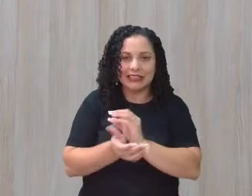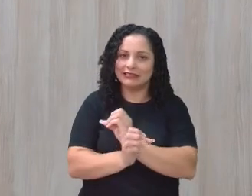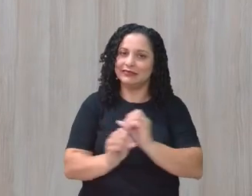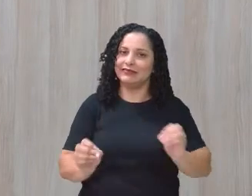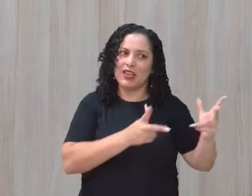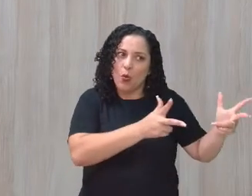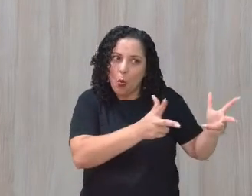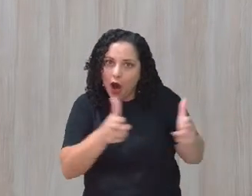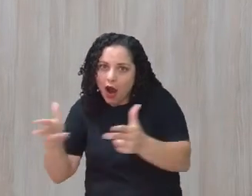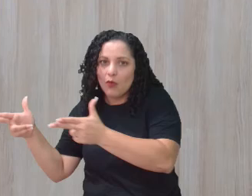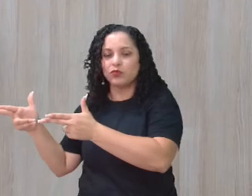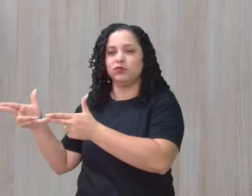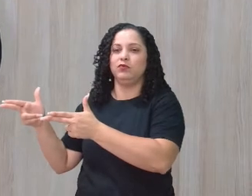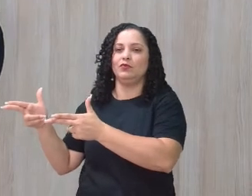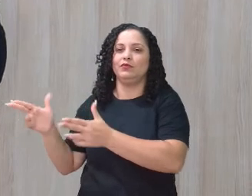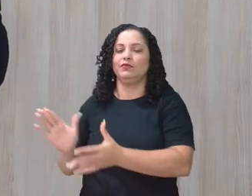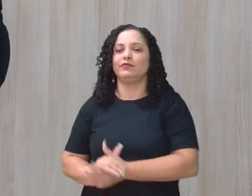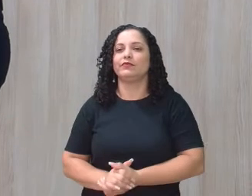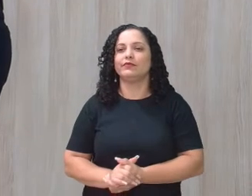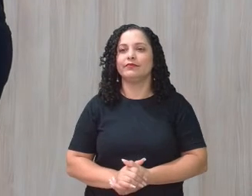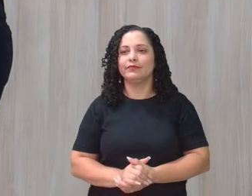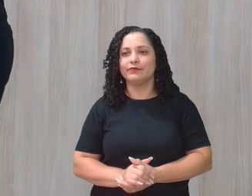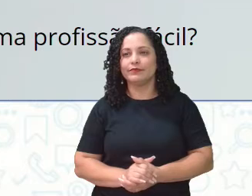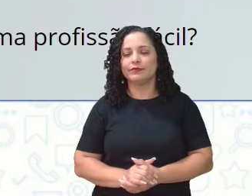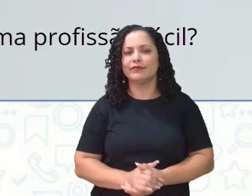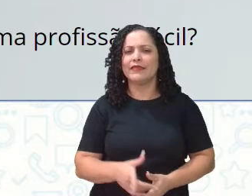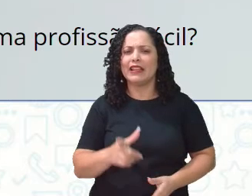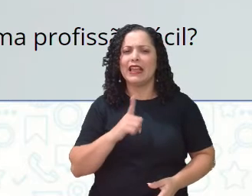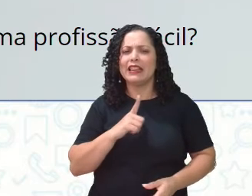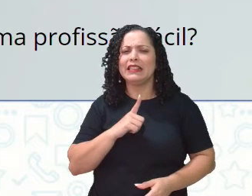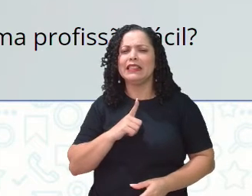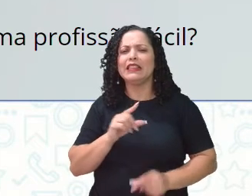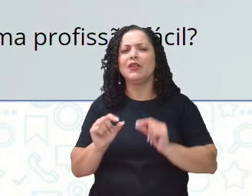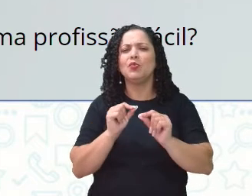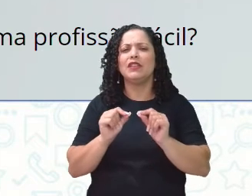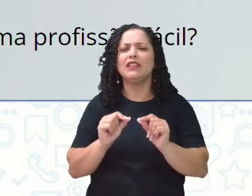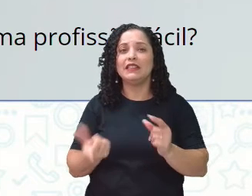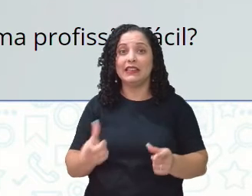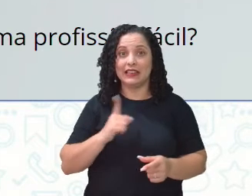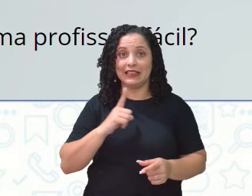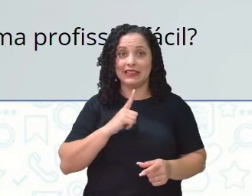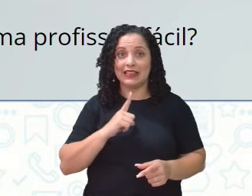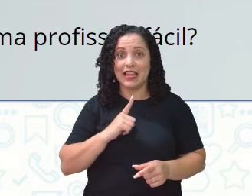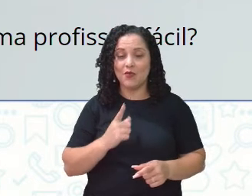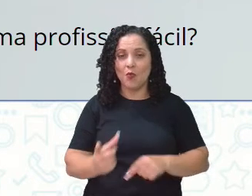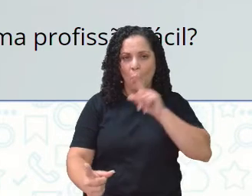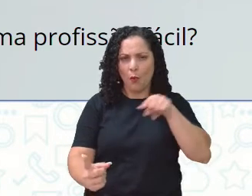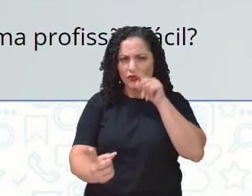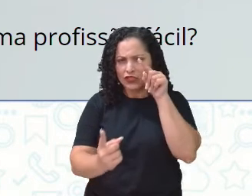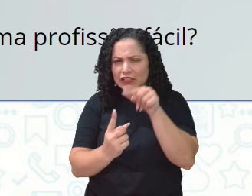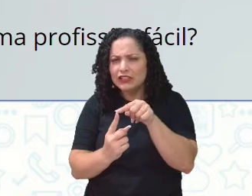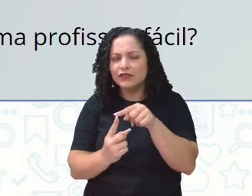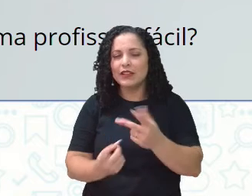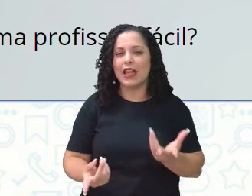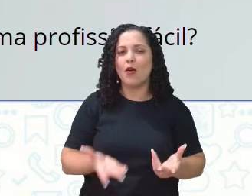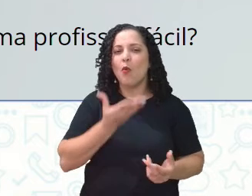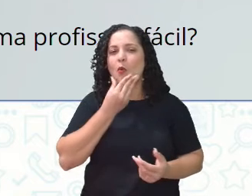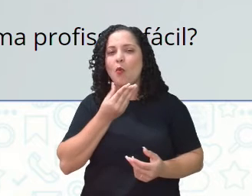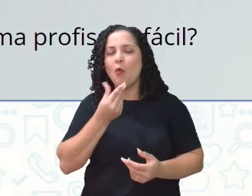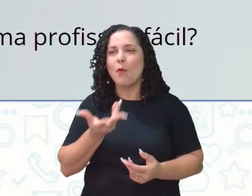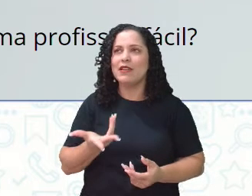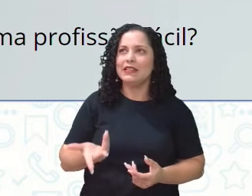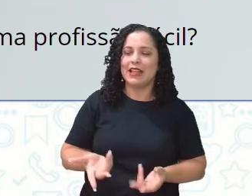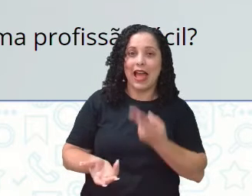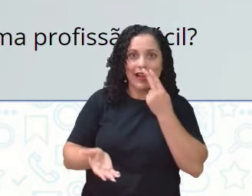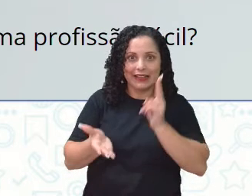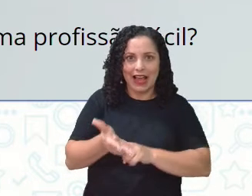certo? Há alguma lição por trás do curta carta? Será que o destinatário conseguiu receber sua entrega? A gente